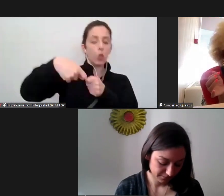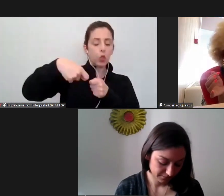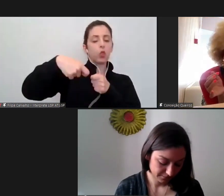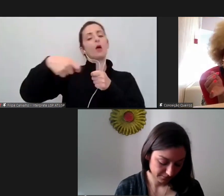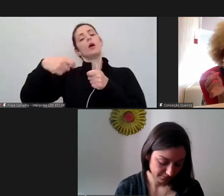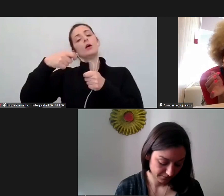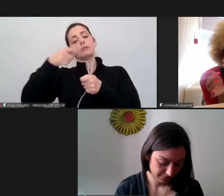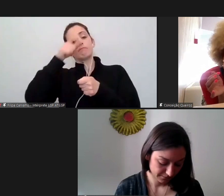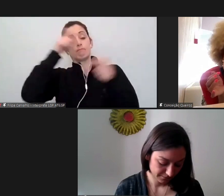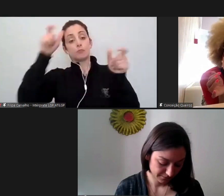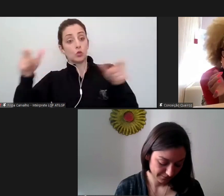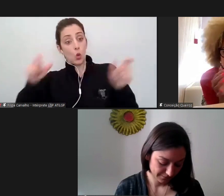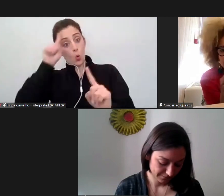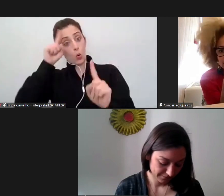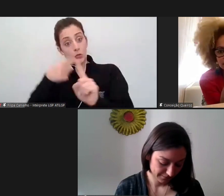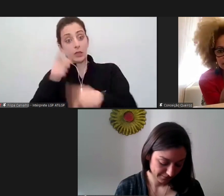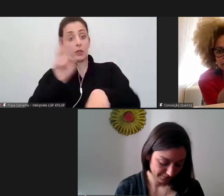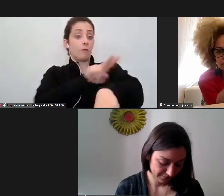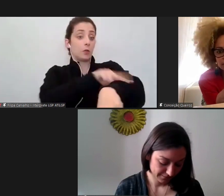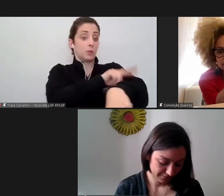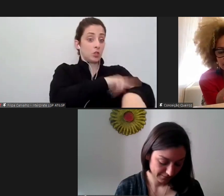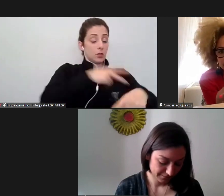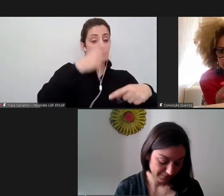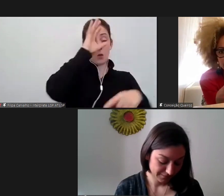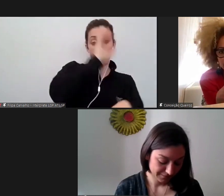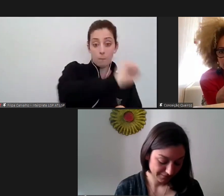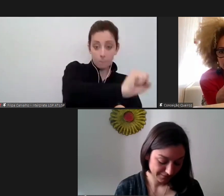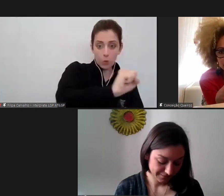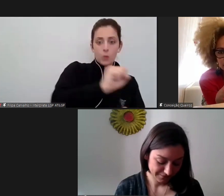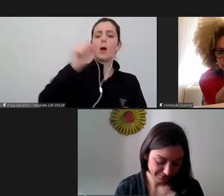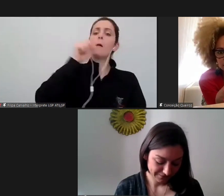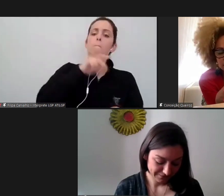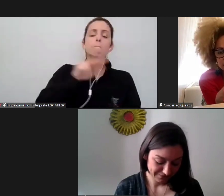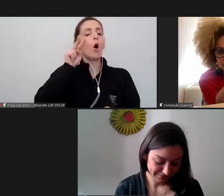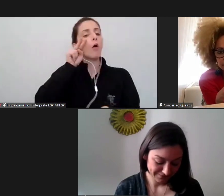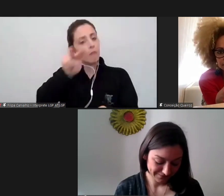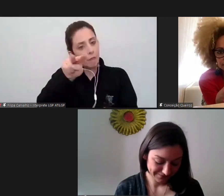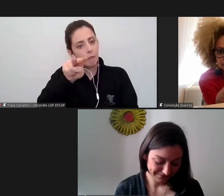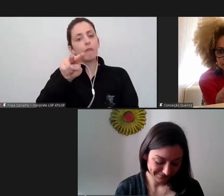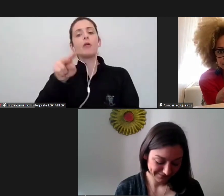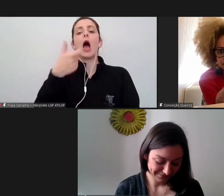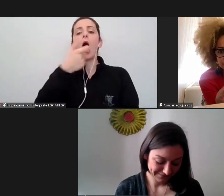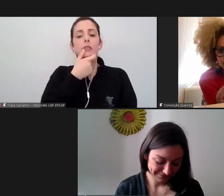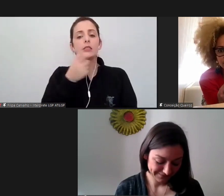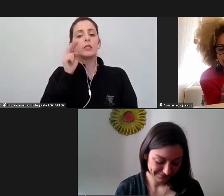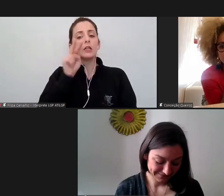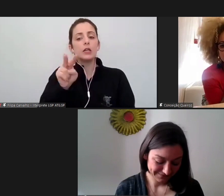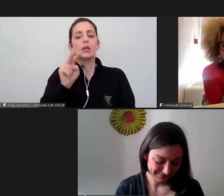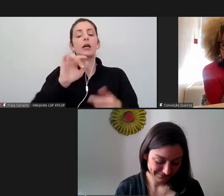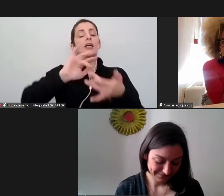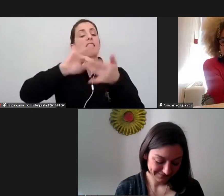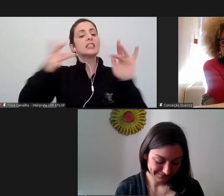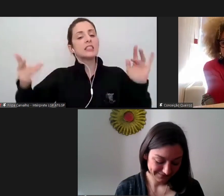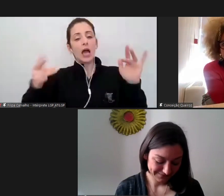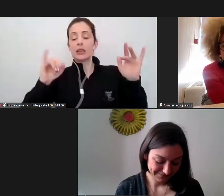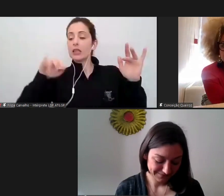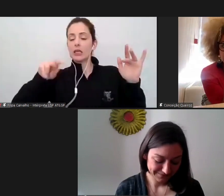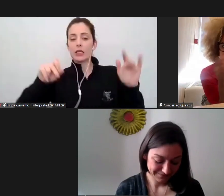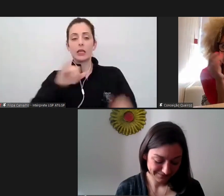trabalhadores da administração pública. Conheça a nossa oferta formativa consultando o catálogo disponível no site do INA